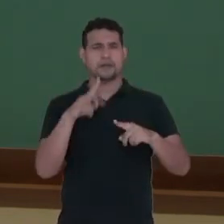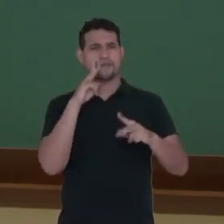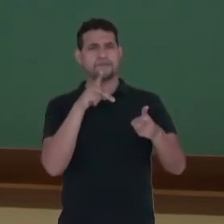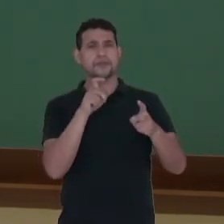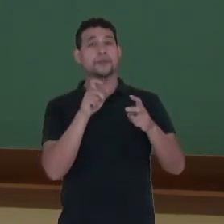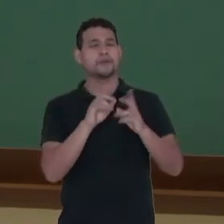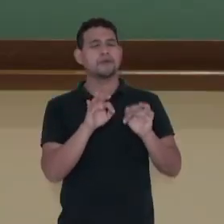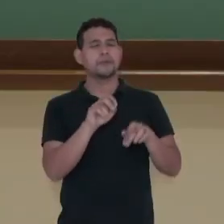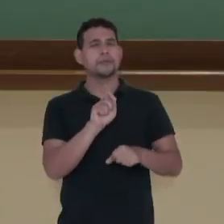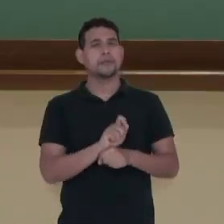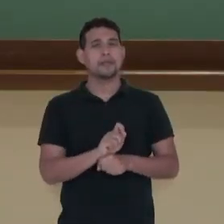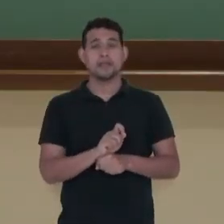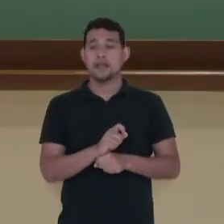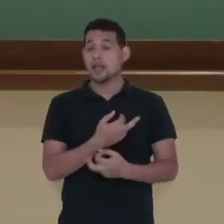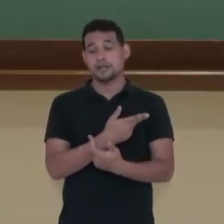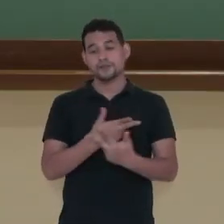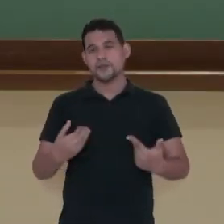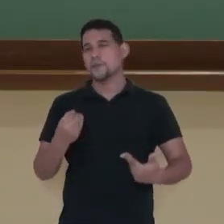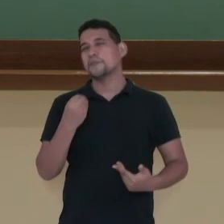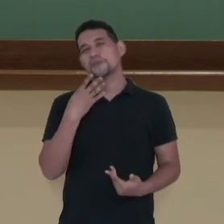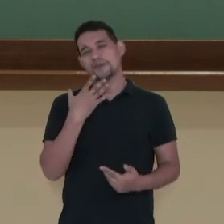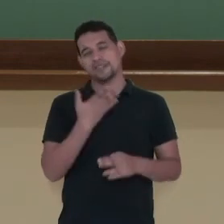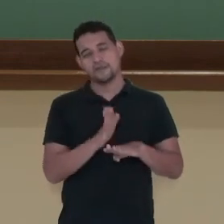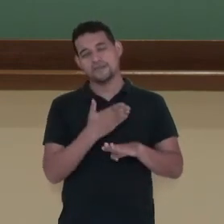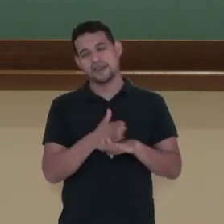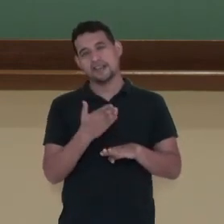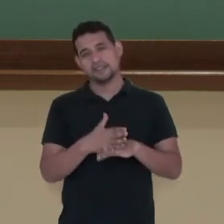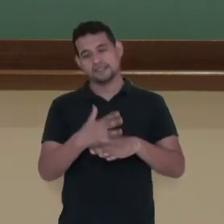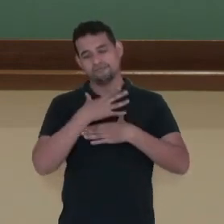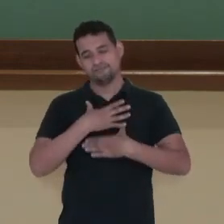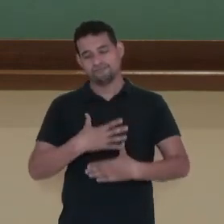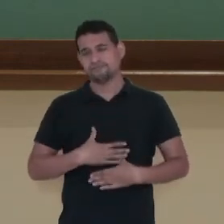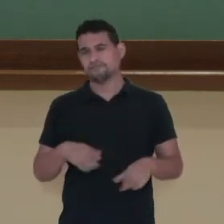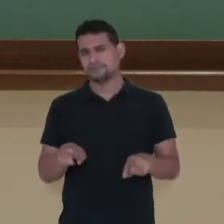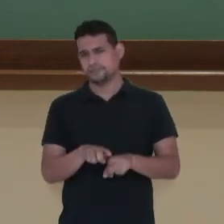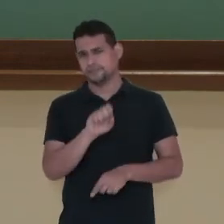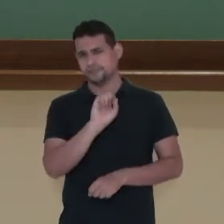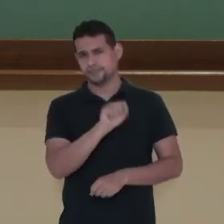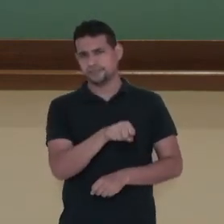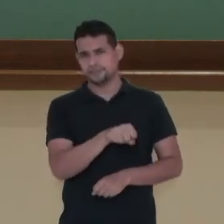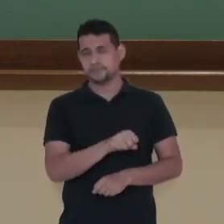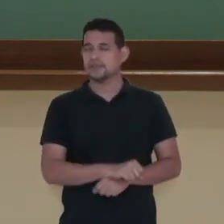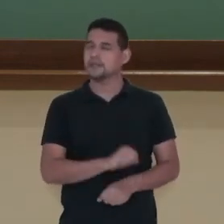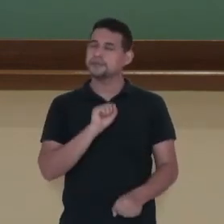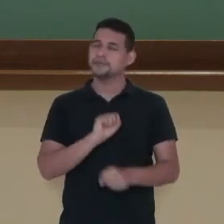por fim, os benefícios da prática corporal ali parkour.